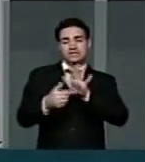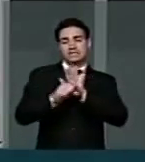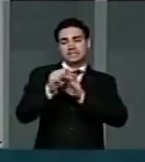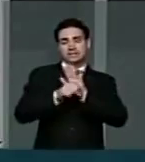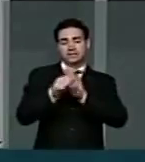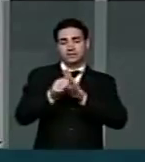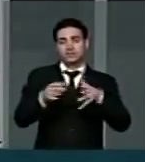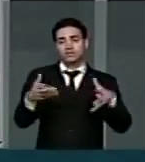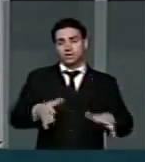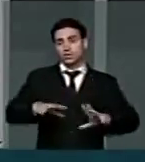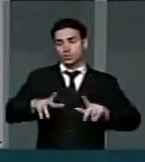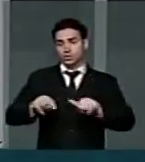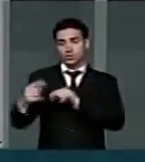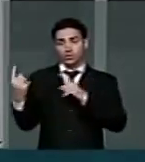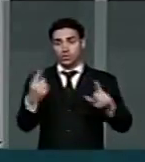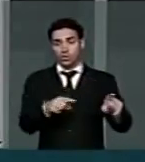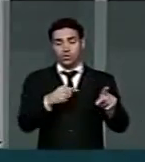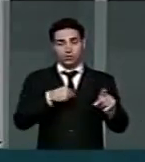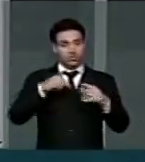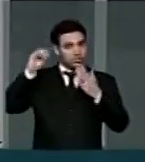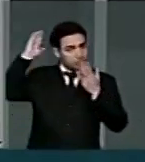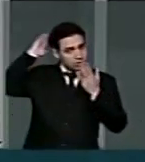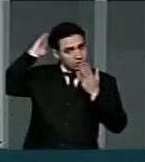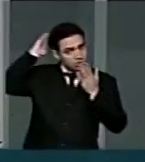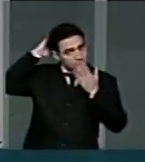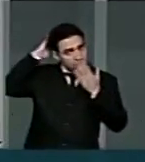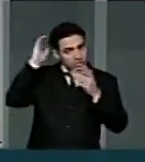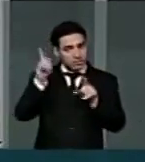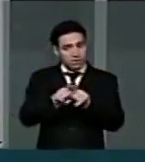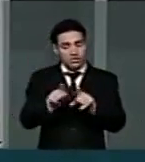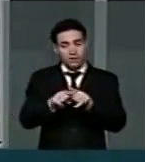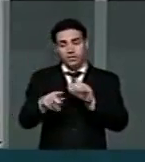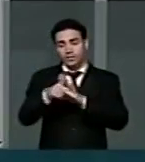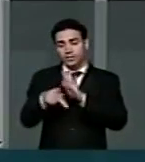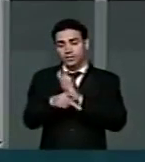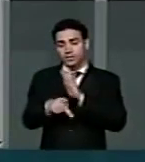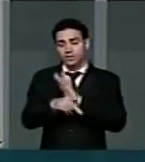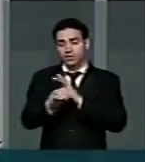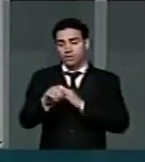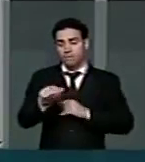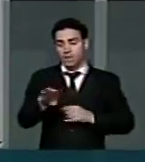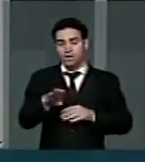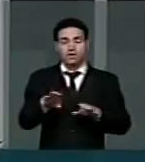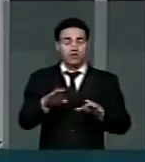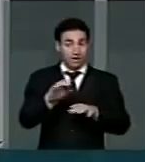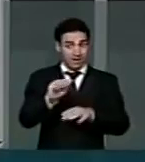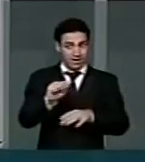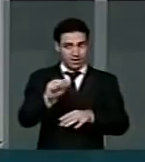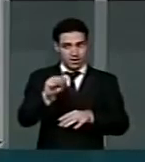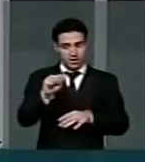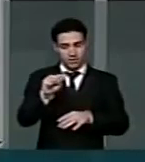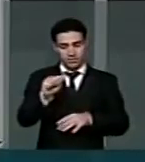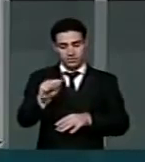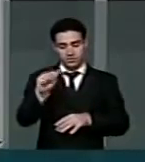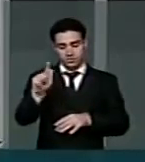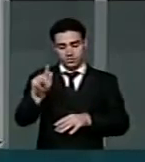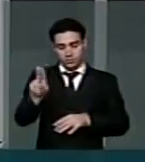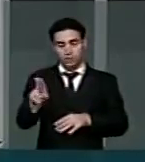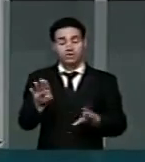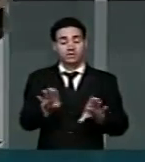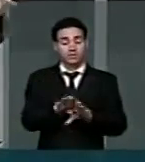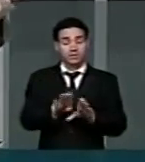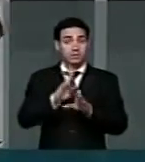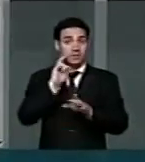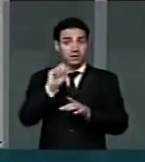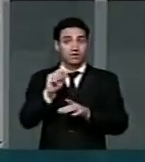os povos indígenas, inclusive uma portaria da Advocacia Geral da União e uma resolução interministerial para que eles possam